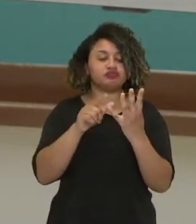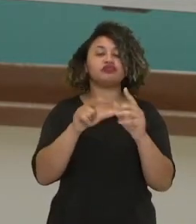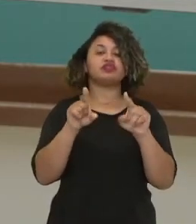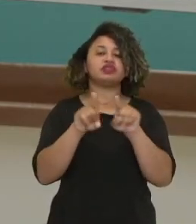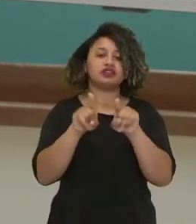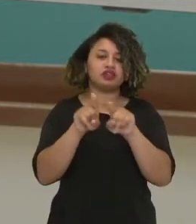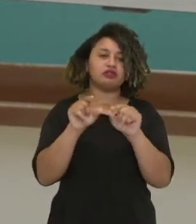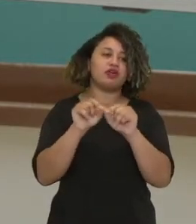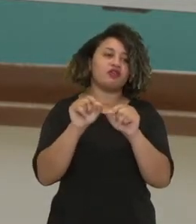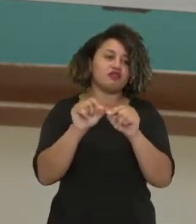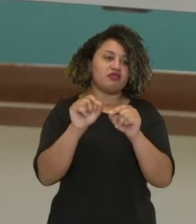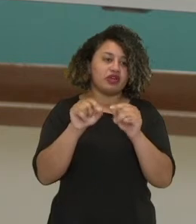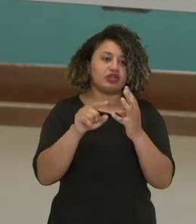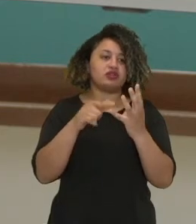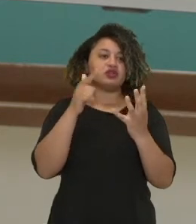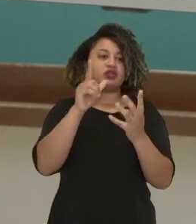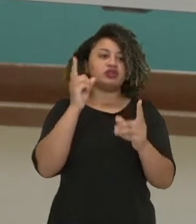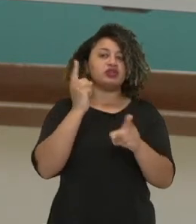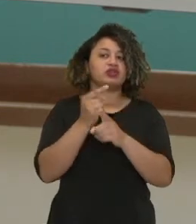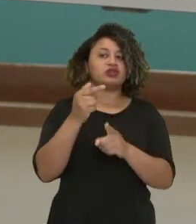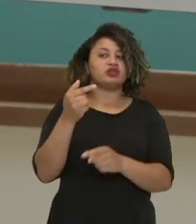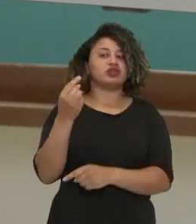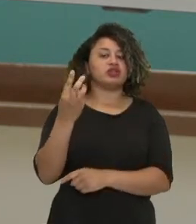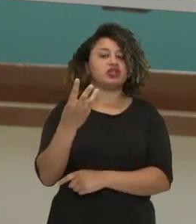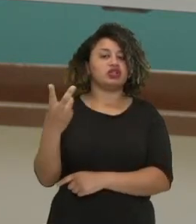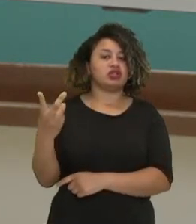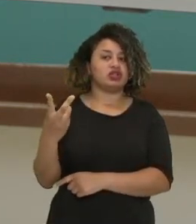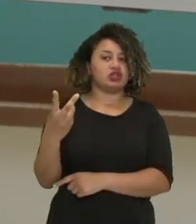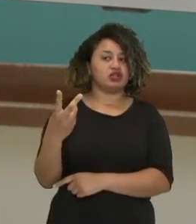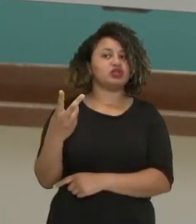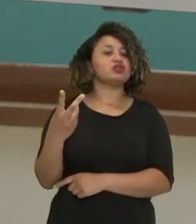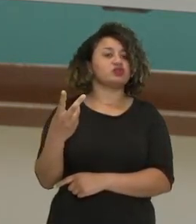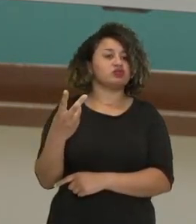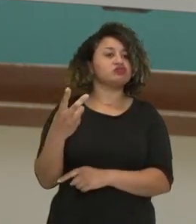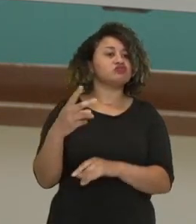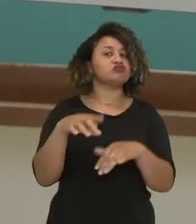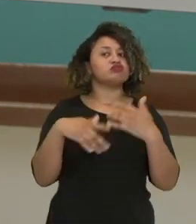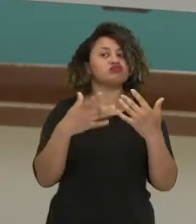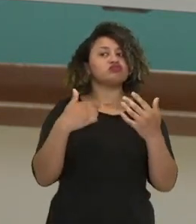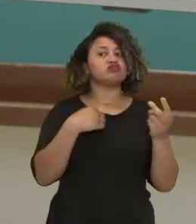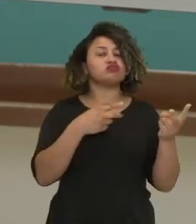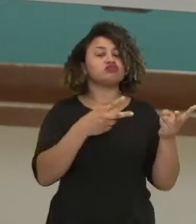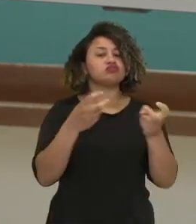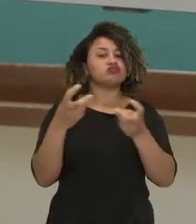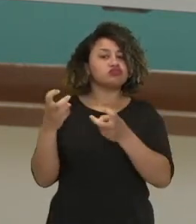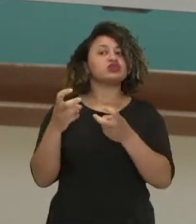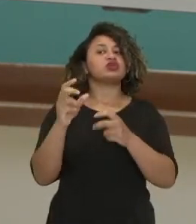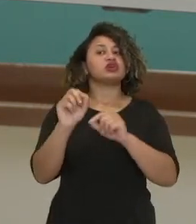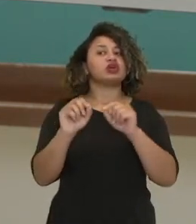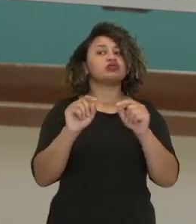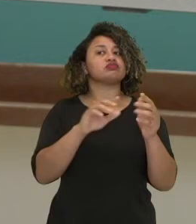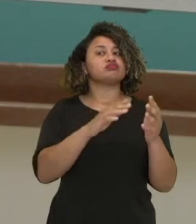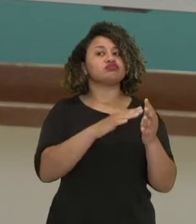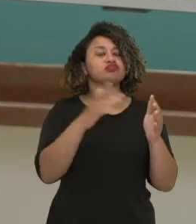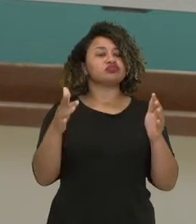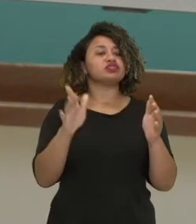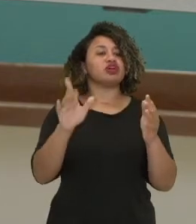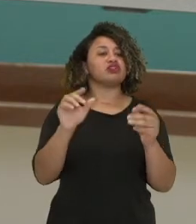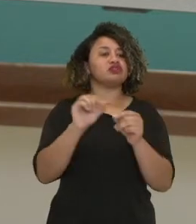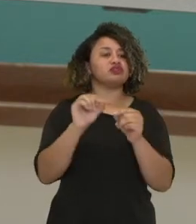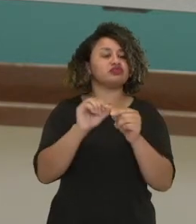2, que é 8, mais 12, que é a nossa razão, 20. Então, olha só, 4 termos, né? O próximo a gente já fez automático